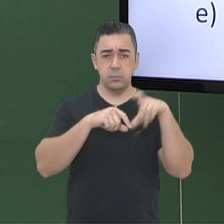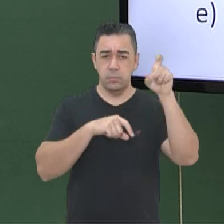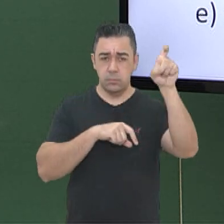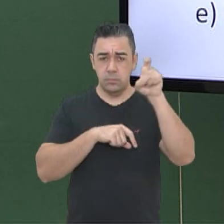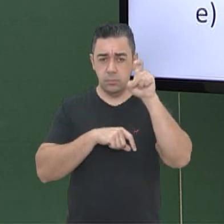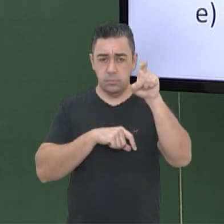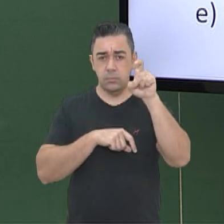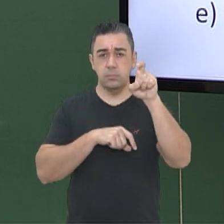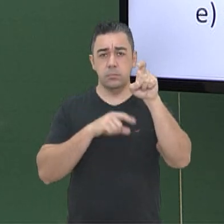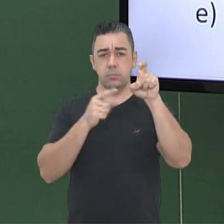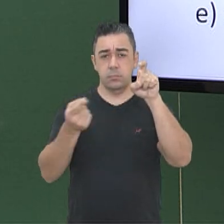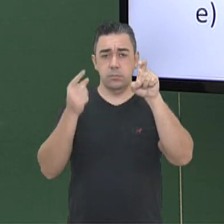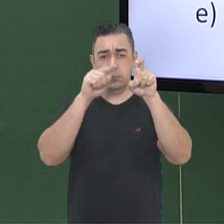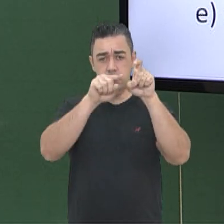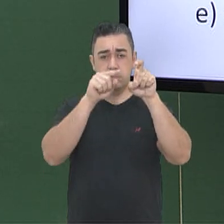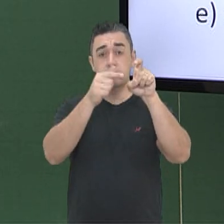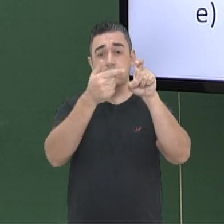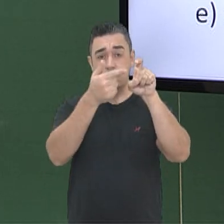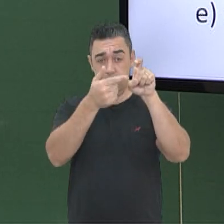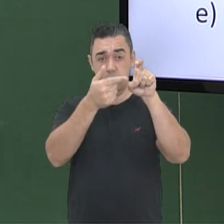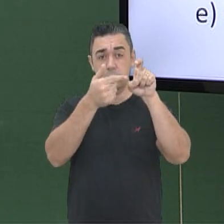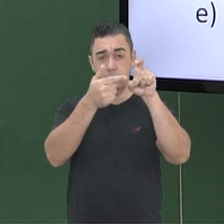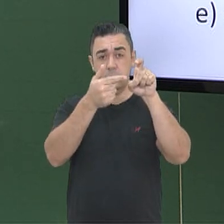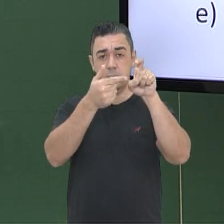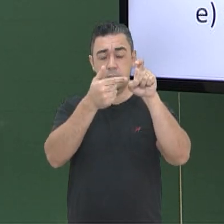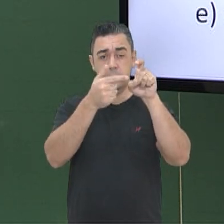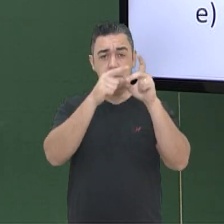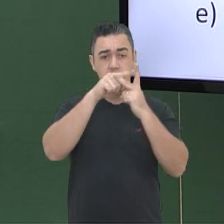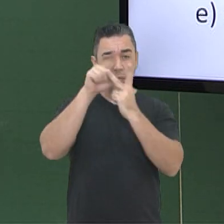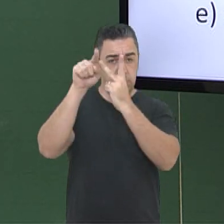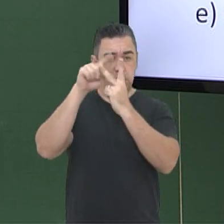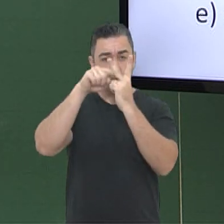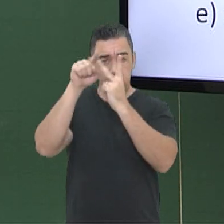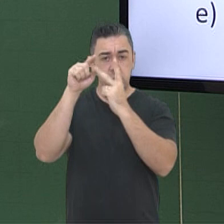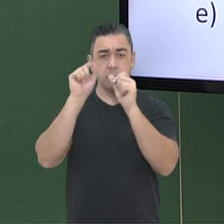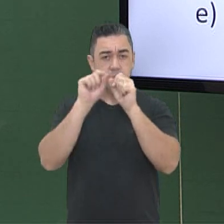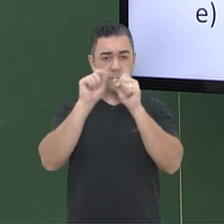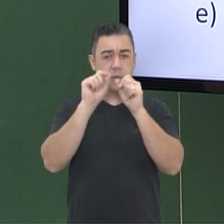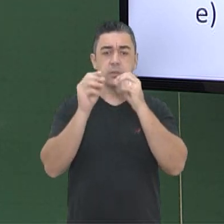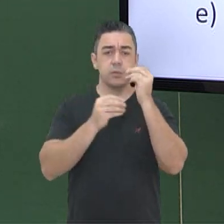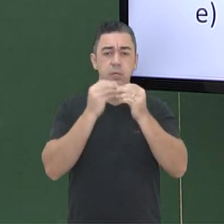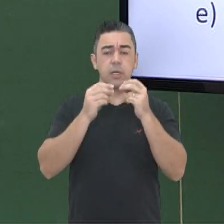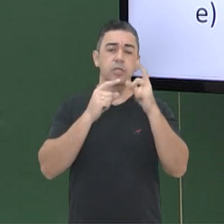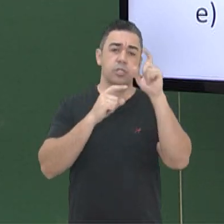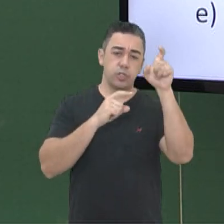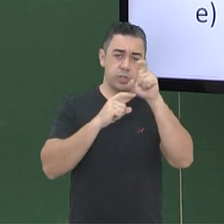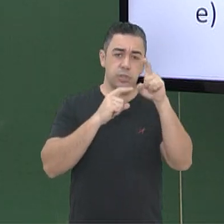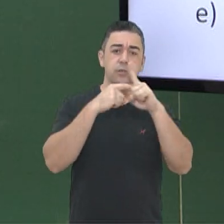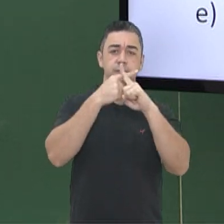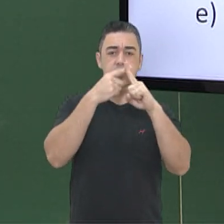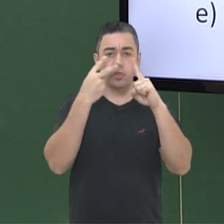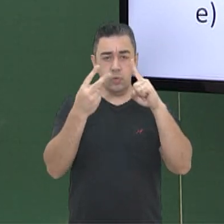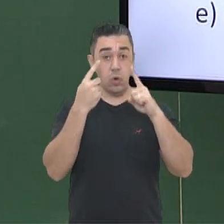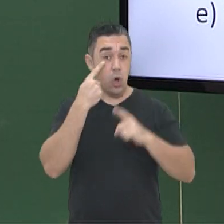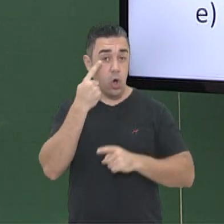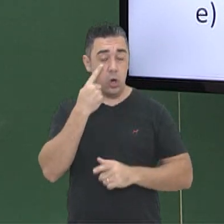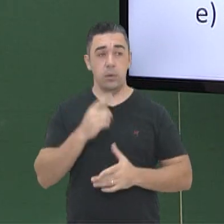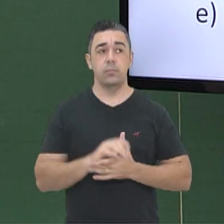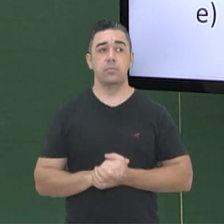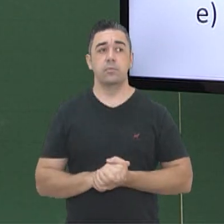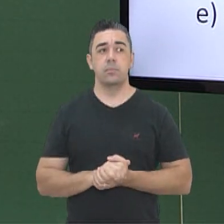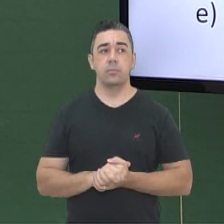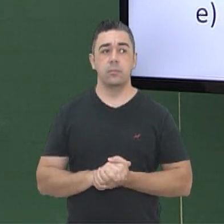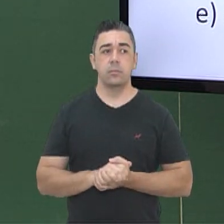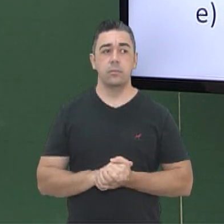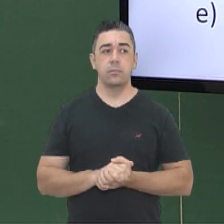X, e aqui, como eu tenho uma raiz dentro da outra, eu vou transformar isso em produto, x vezes 2. Então, vai ficar o índice da